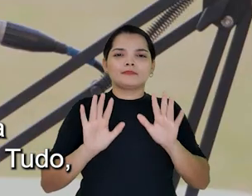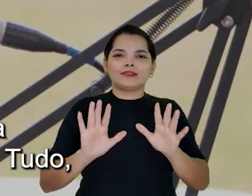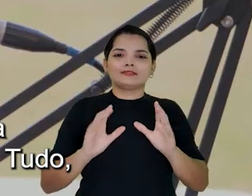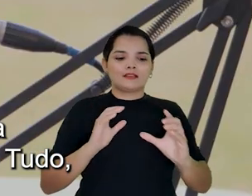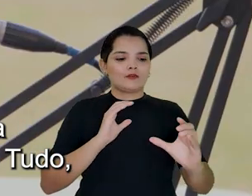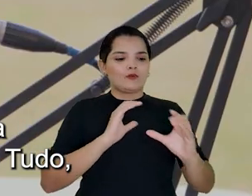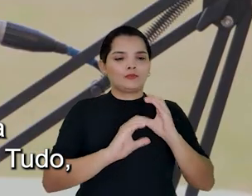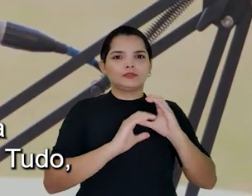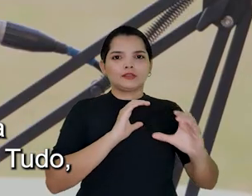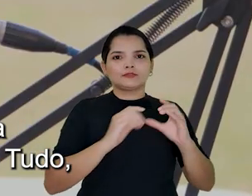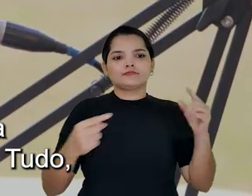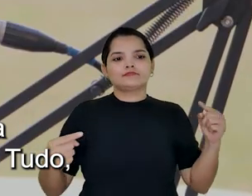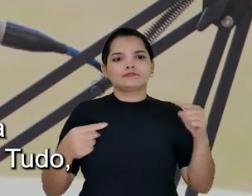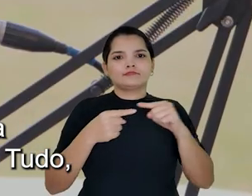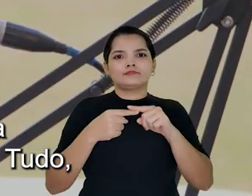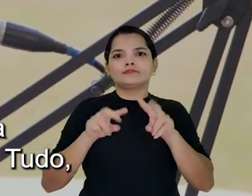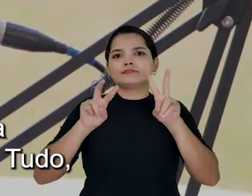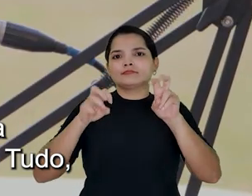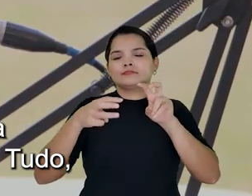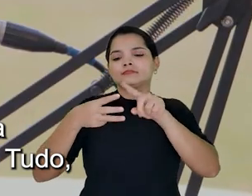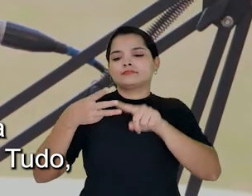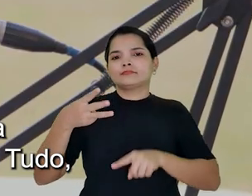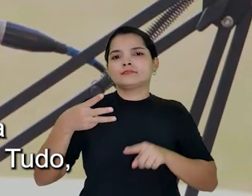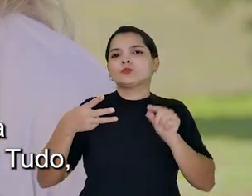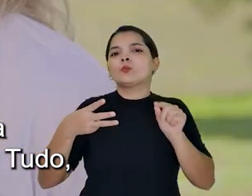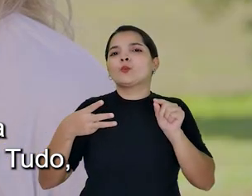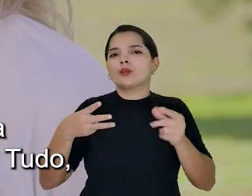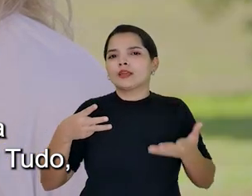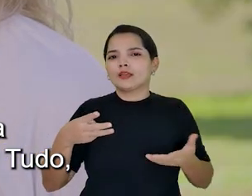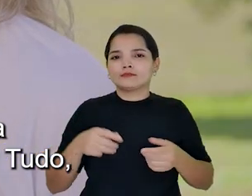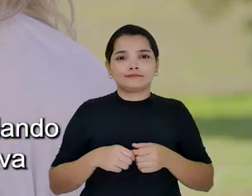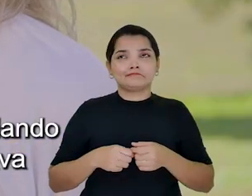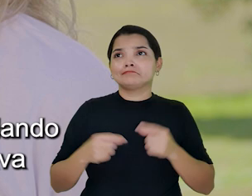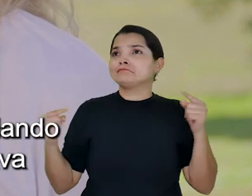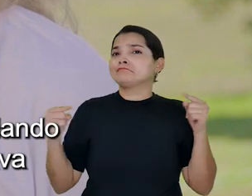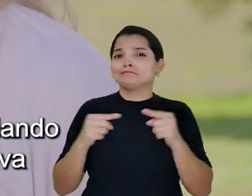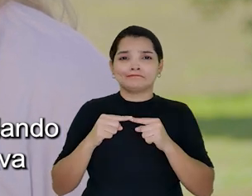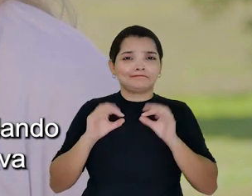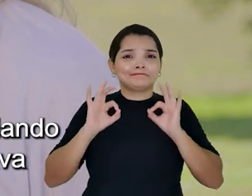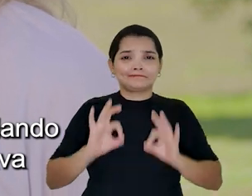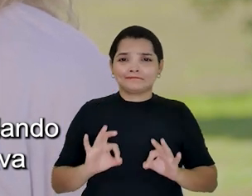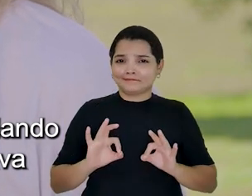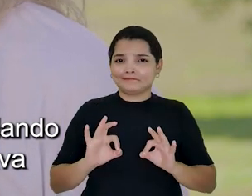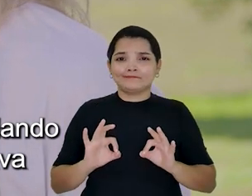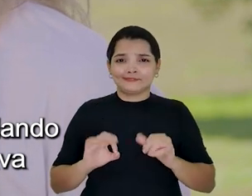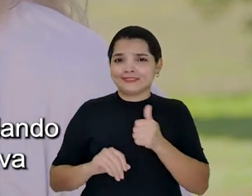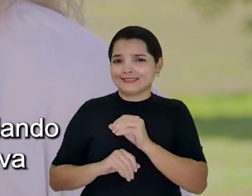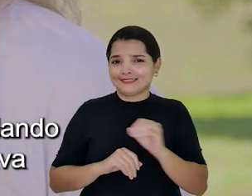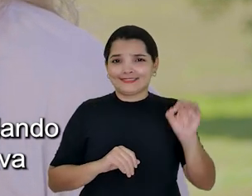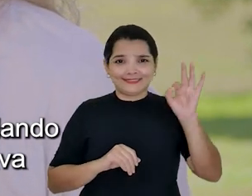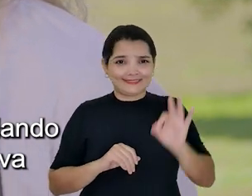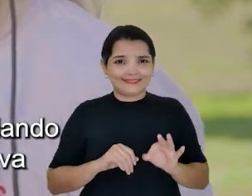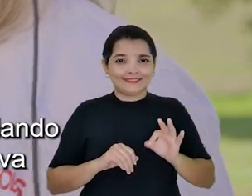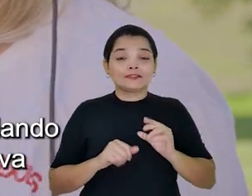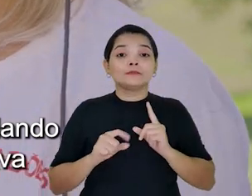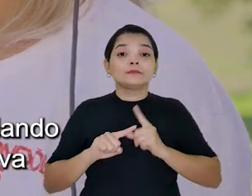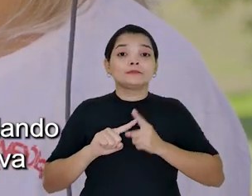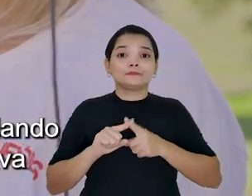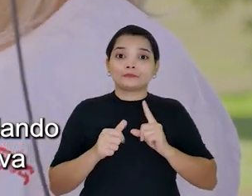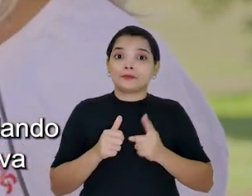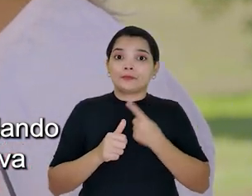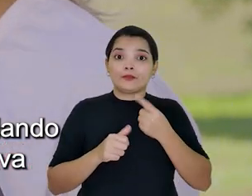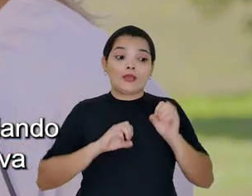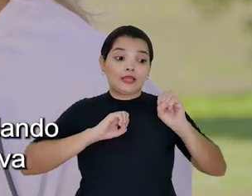a comunicação tem a ver com esses tr verbos tudo tudo primeiro que educar a